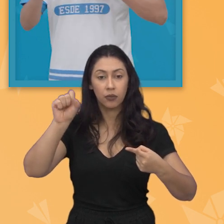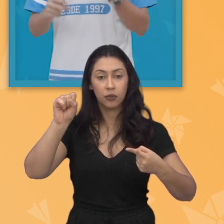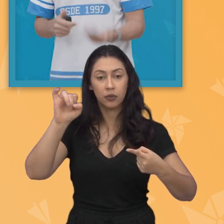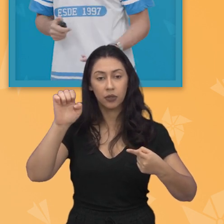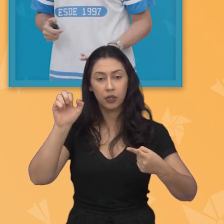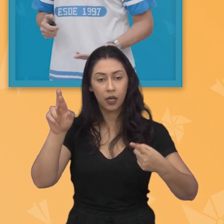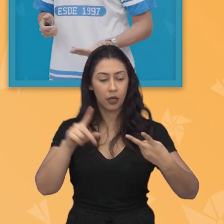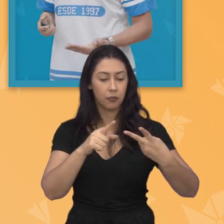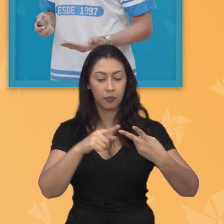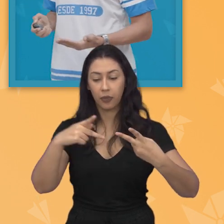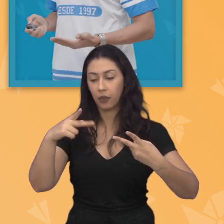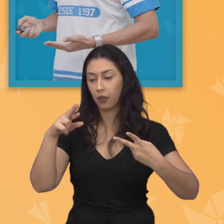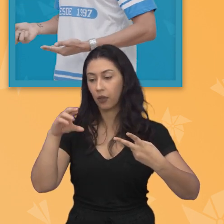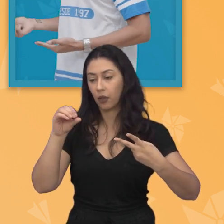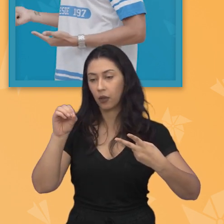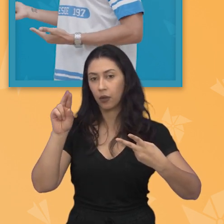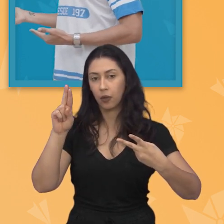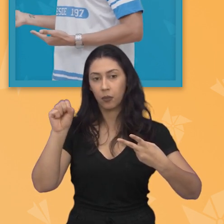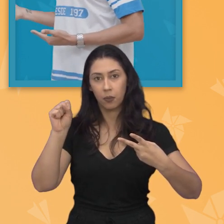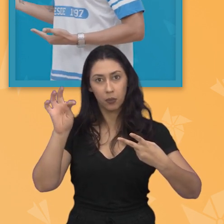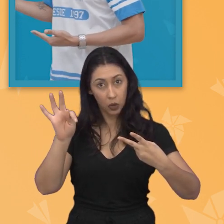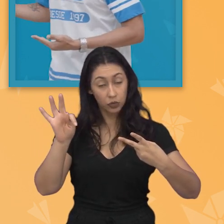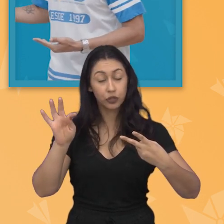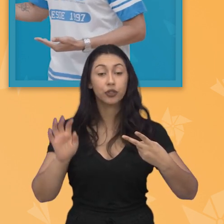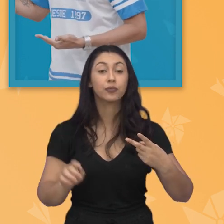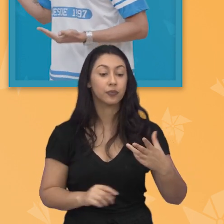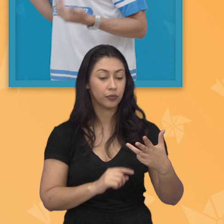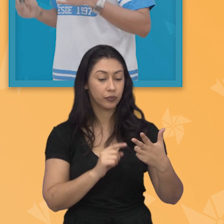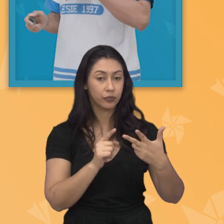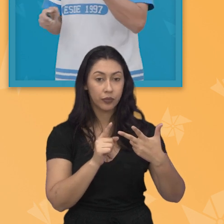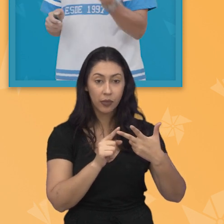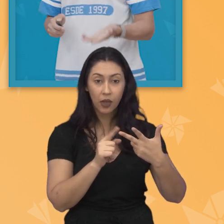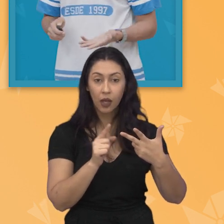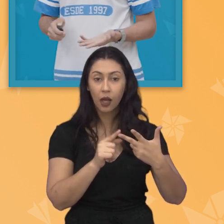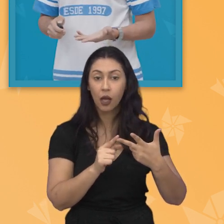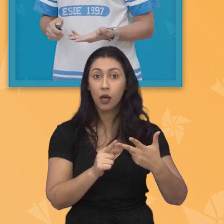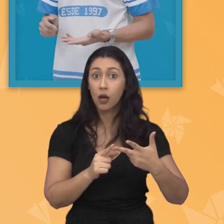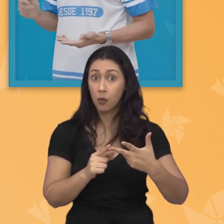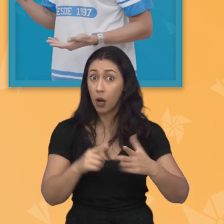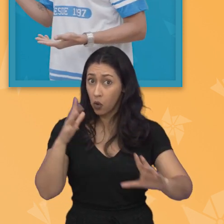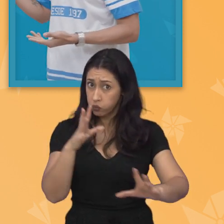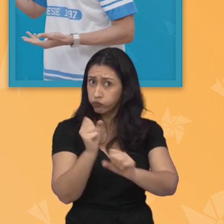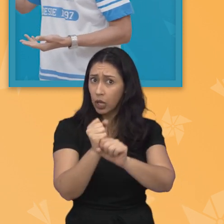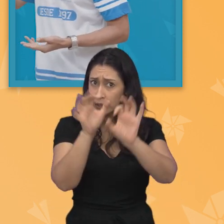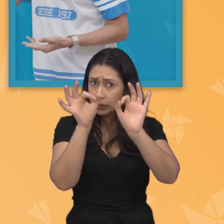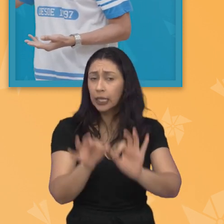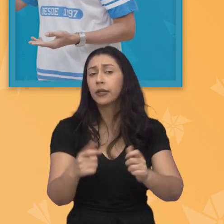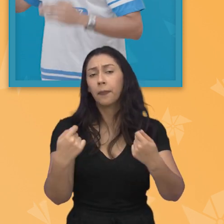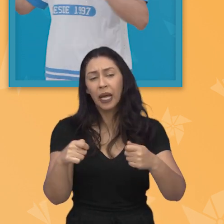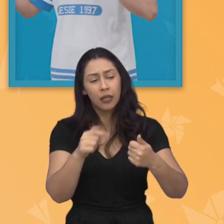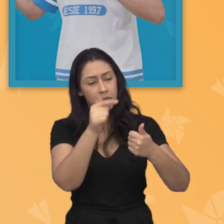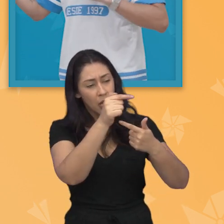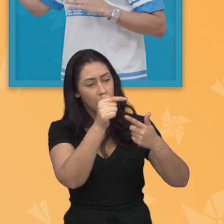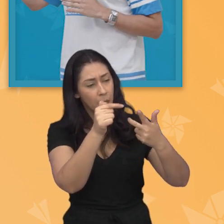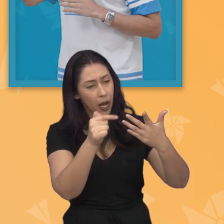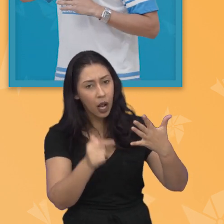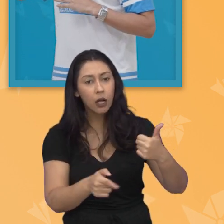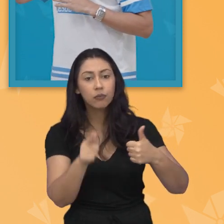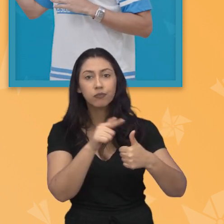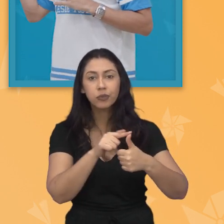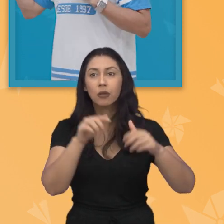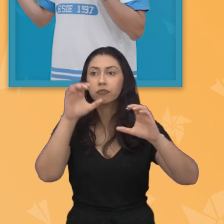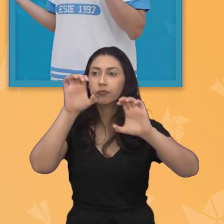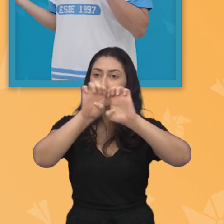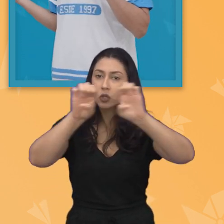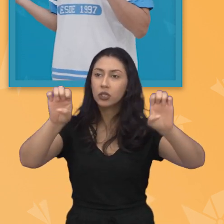e as que mais caem em exercícios de vestibular. Para a gente ter um bom cálculo estequiométrico, a gente pode fazer o quê? Um passo a passo,